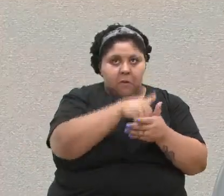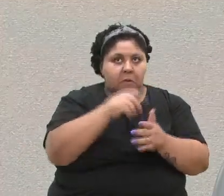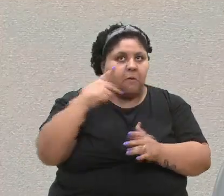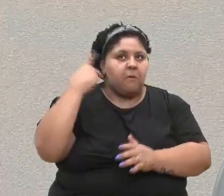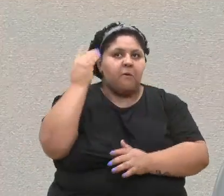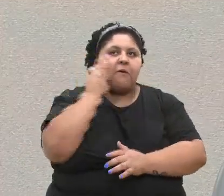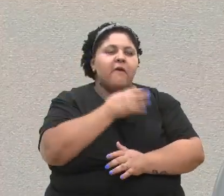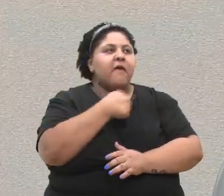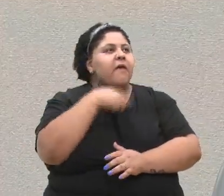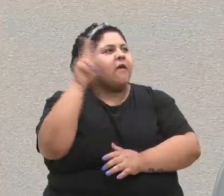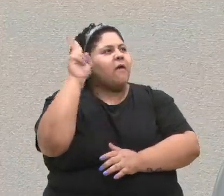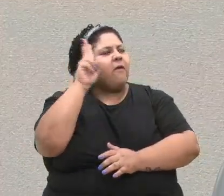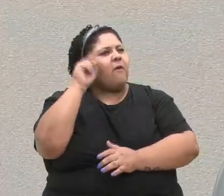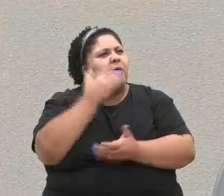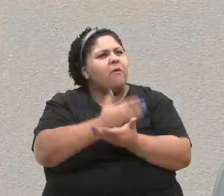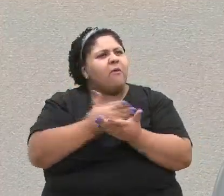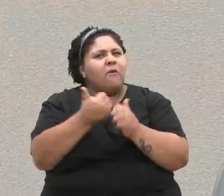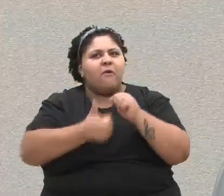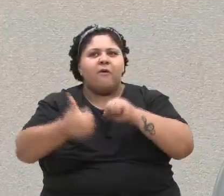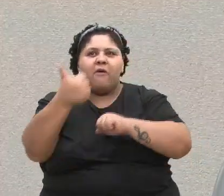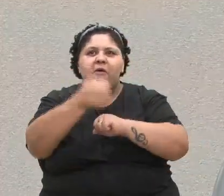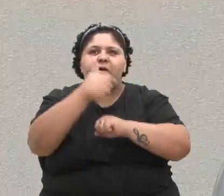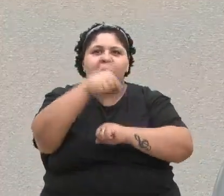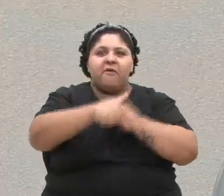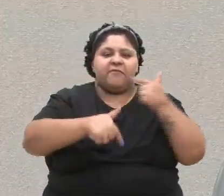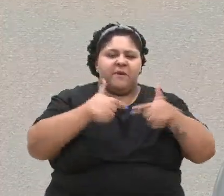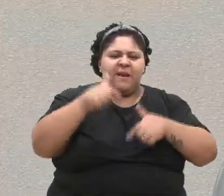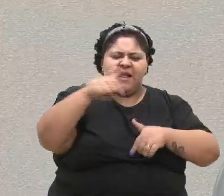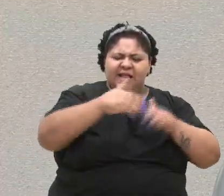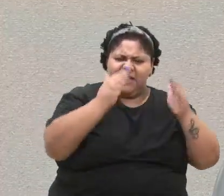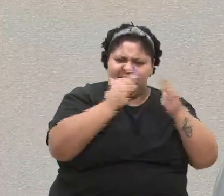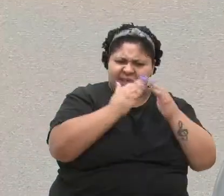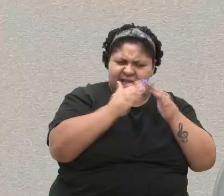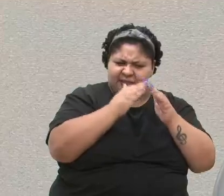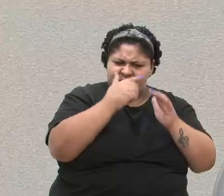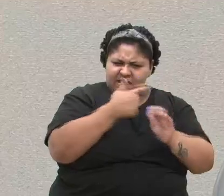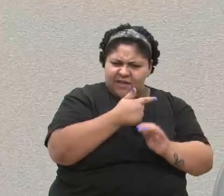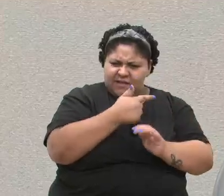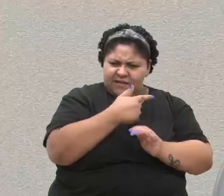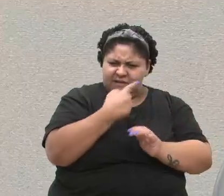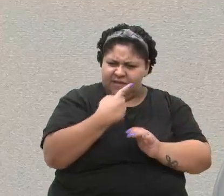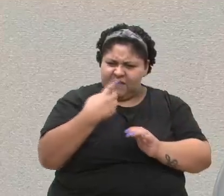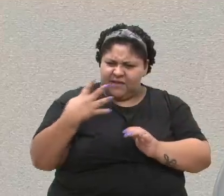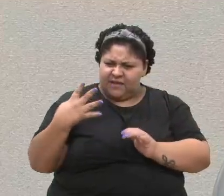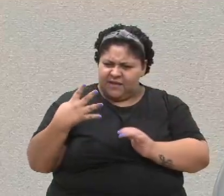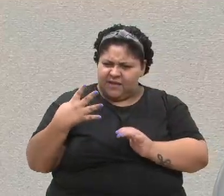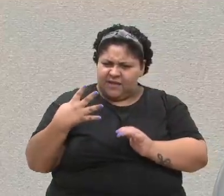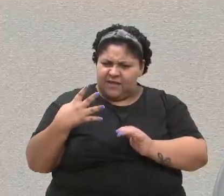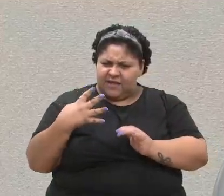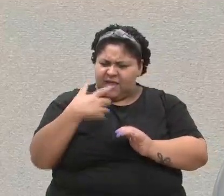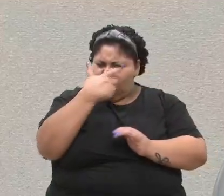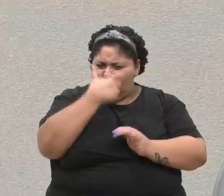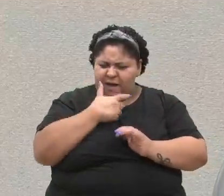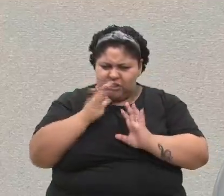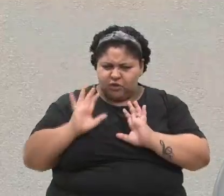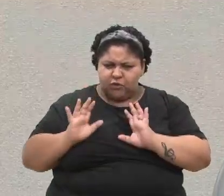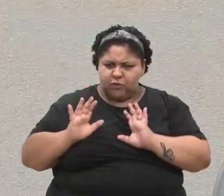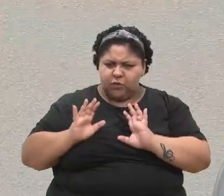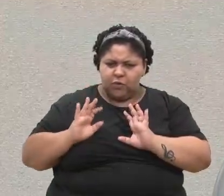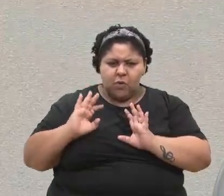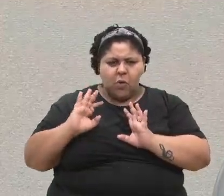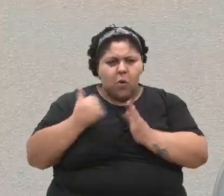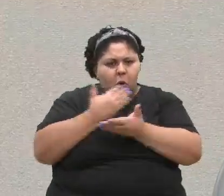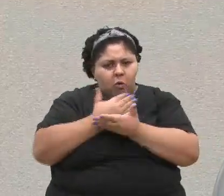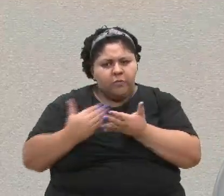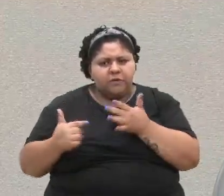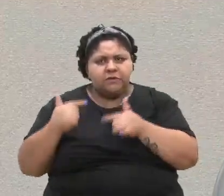lembro que a senhora, quando assumiu o suplente, eu estava trabalhando nessa casa, foram 714 votos, se eu não me engano, não me falha a memória, quando a senhora assumiu,